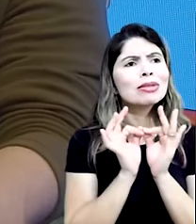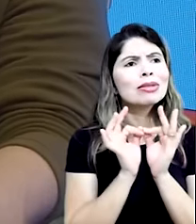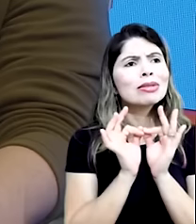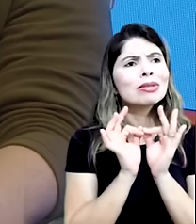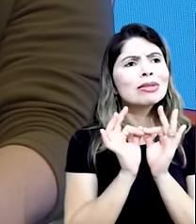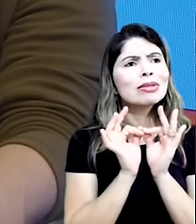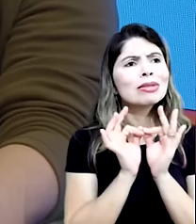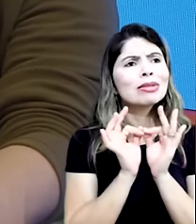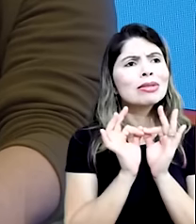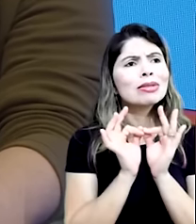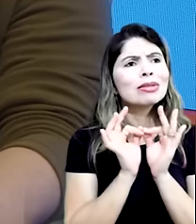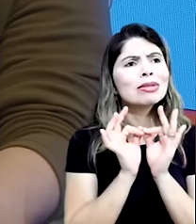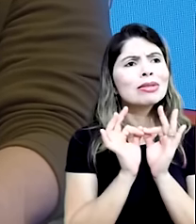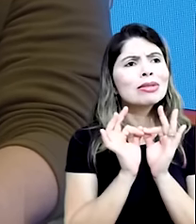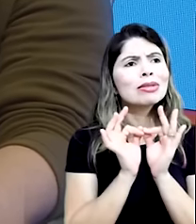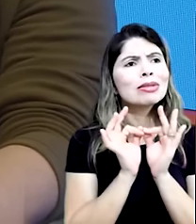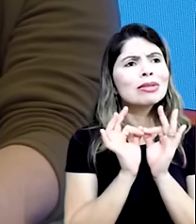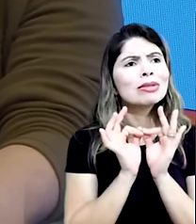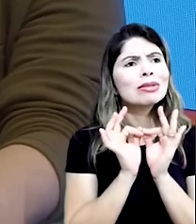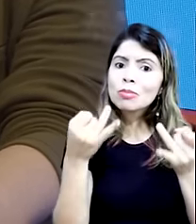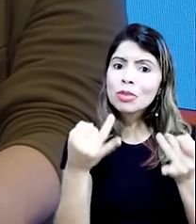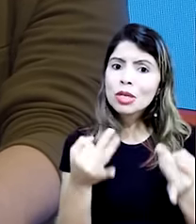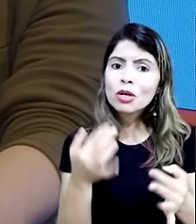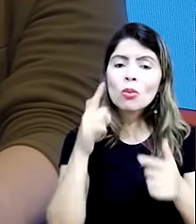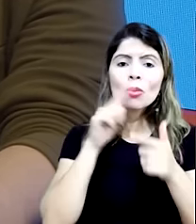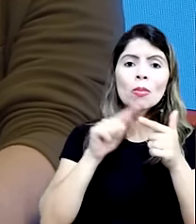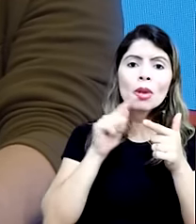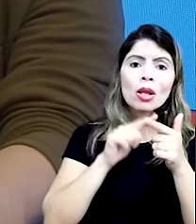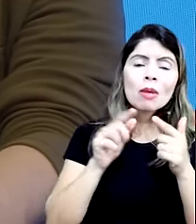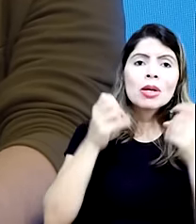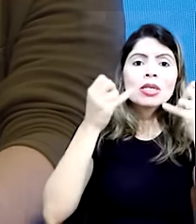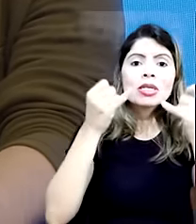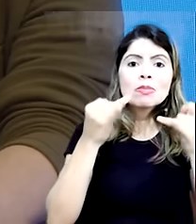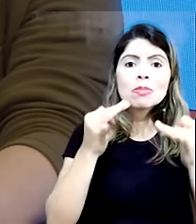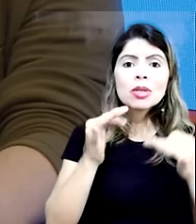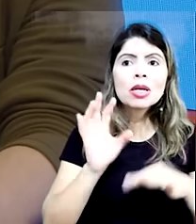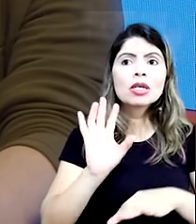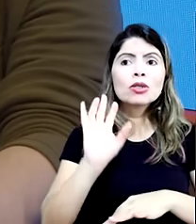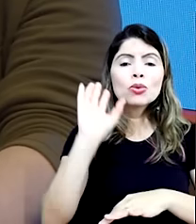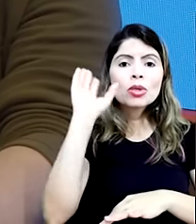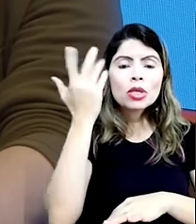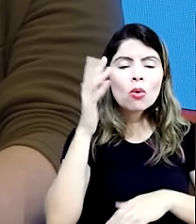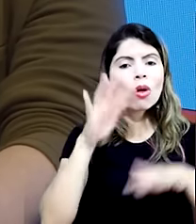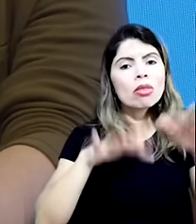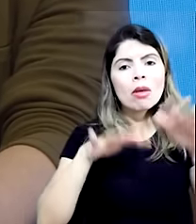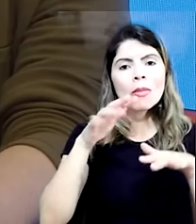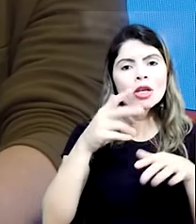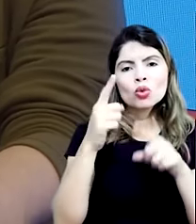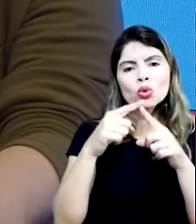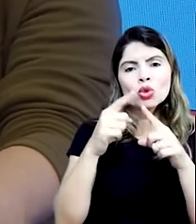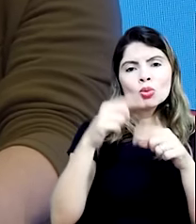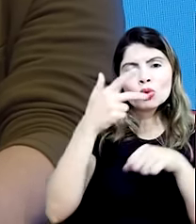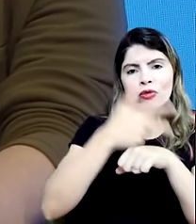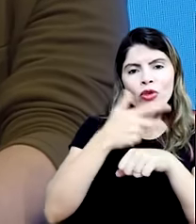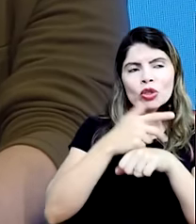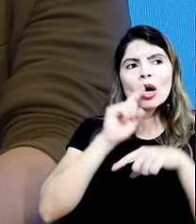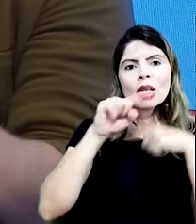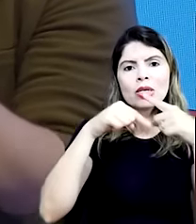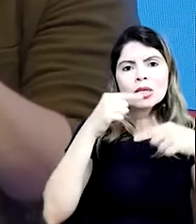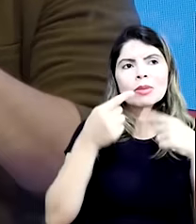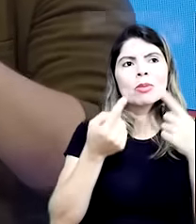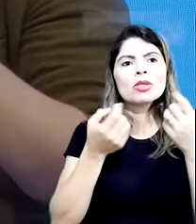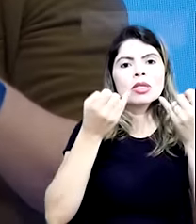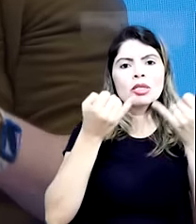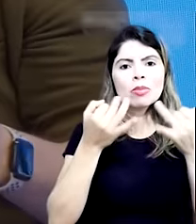eu explico a situação eu posso explicar o problema dependendo da da do tipo do do vídeo né depois explico as soluções que existem